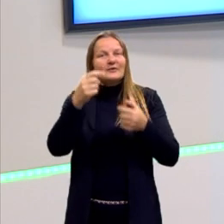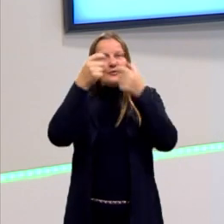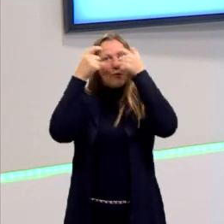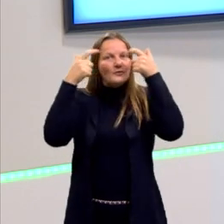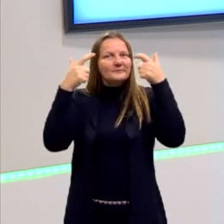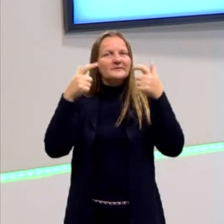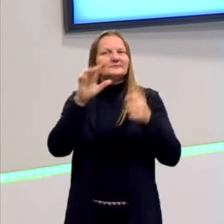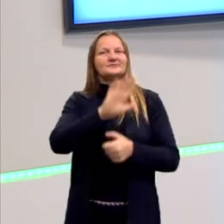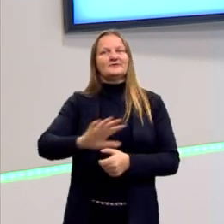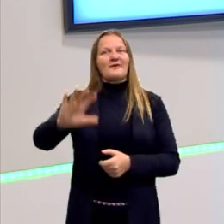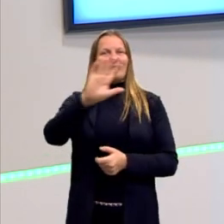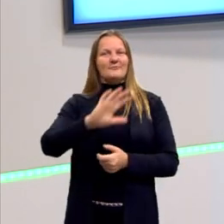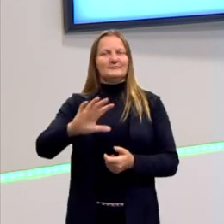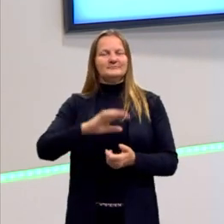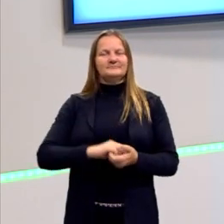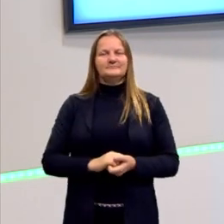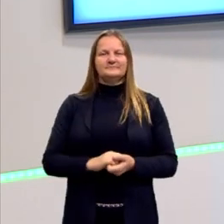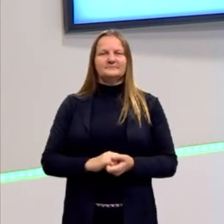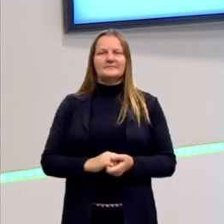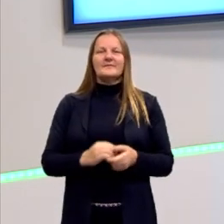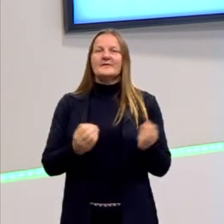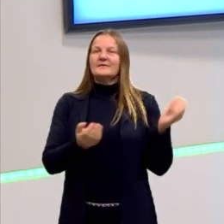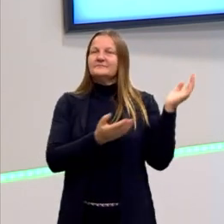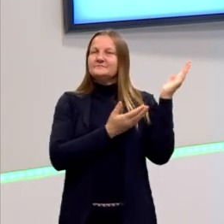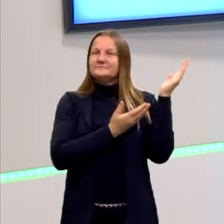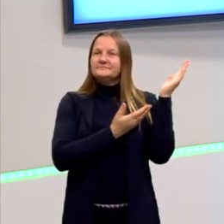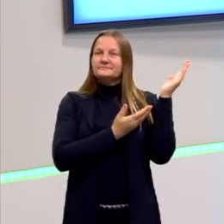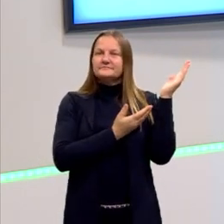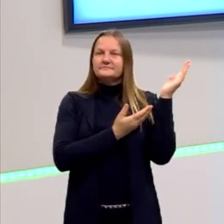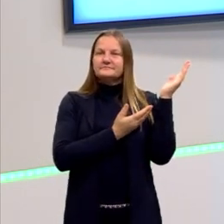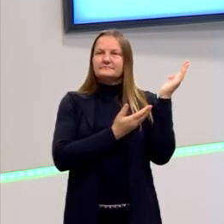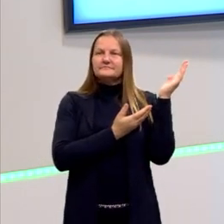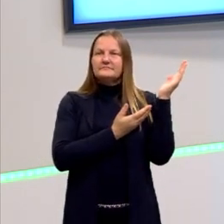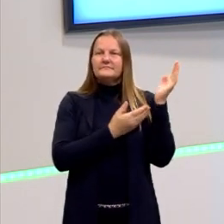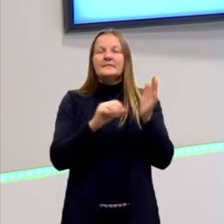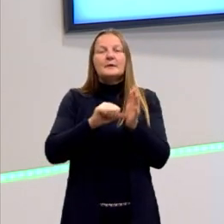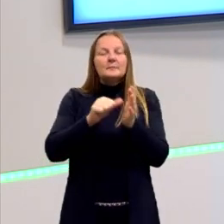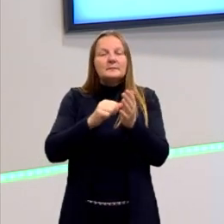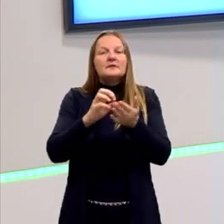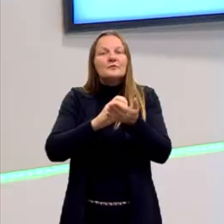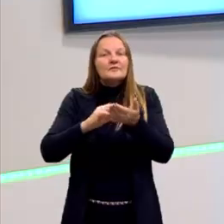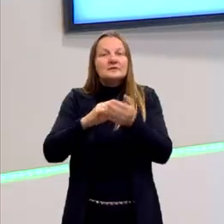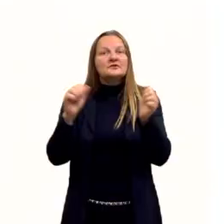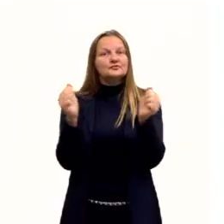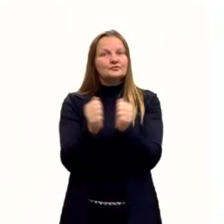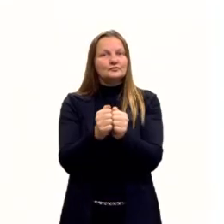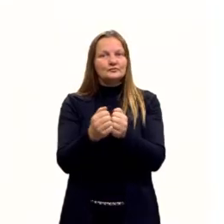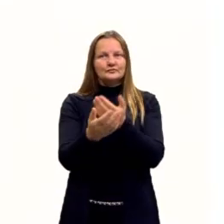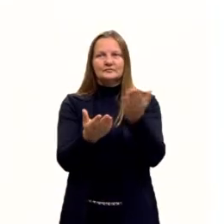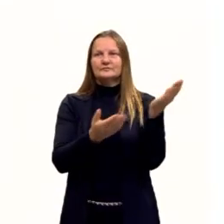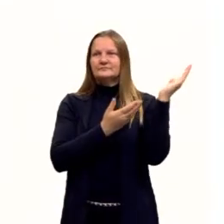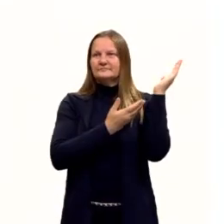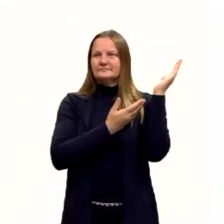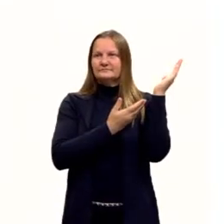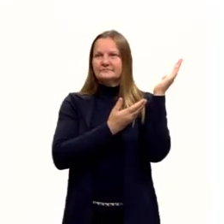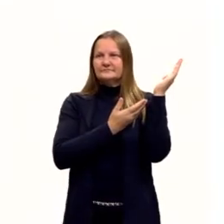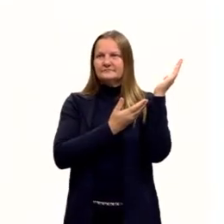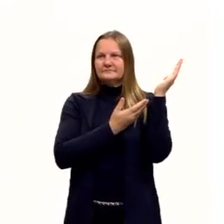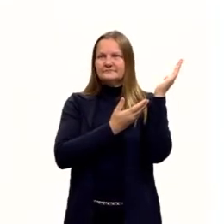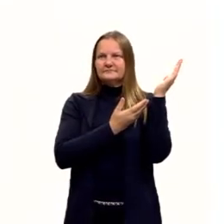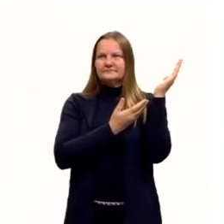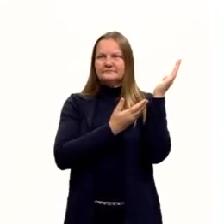aí bom então eu trouxe esse primeiro caso que nós vamos resolver juntos né amar a equação